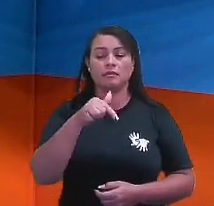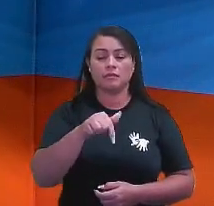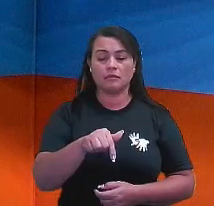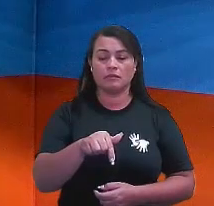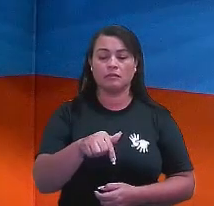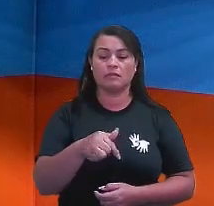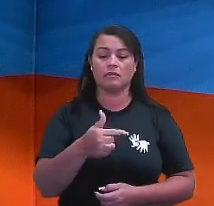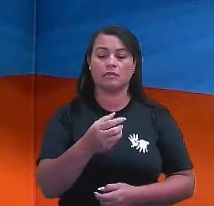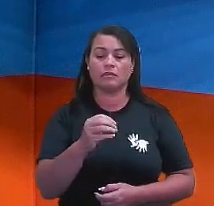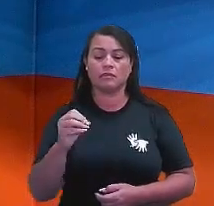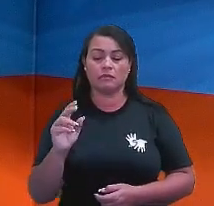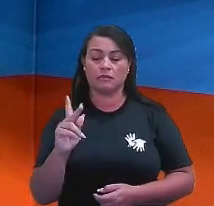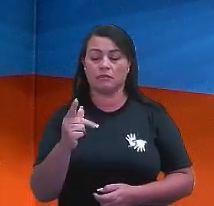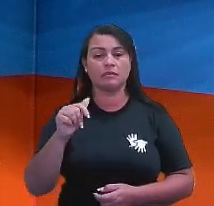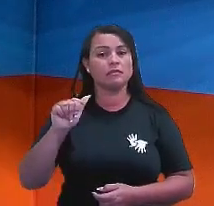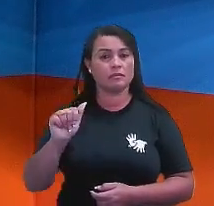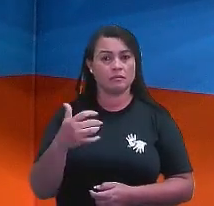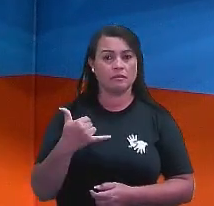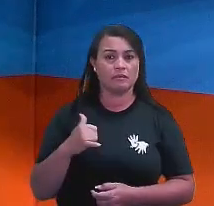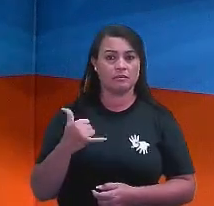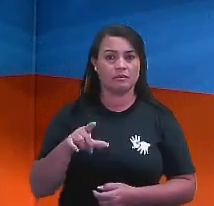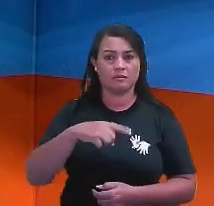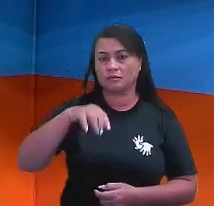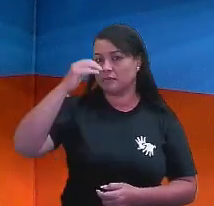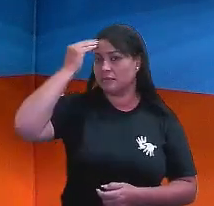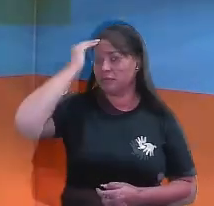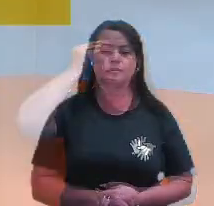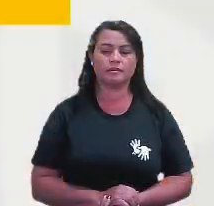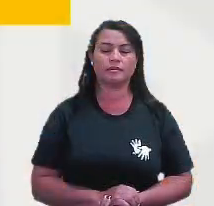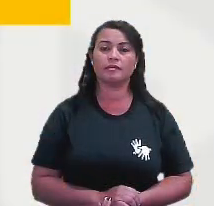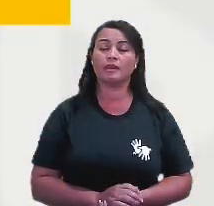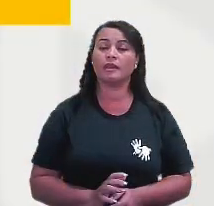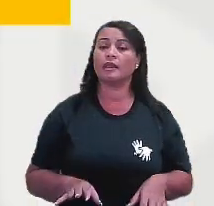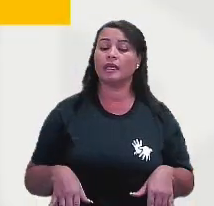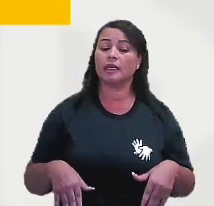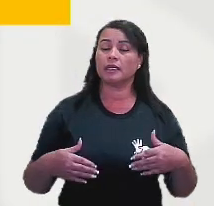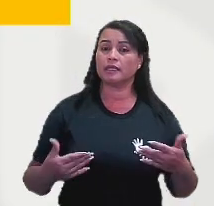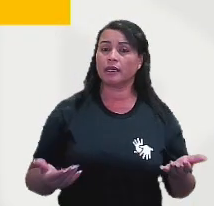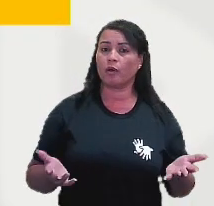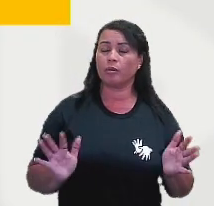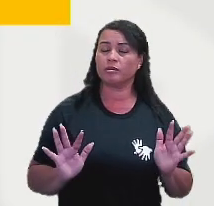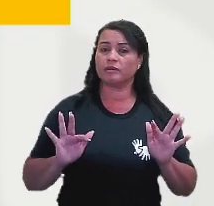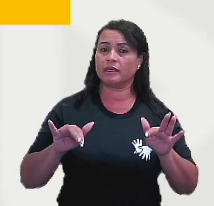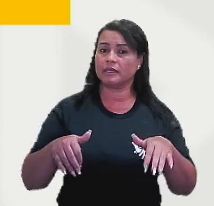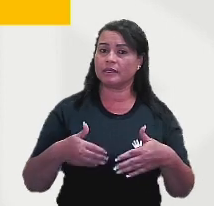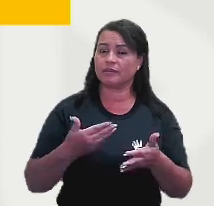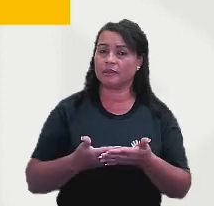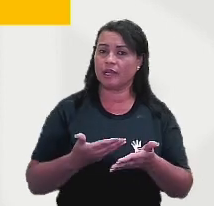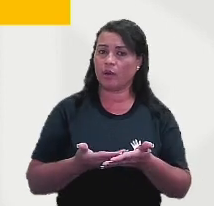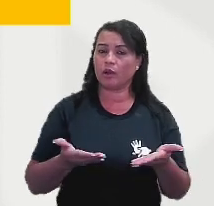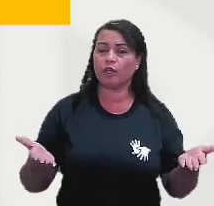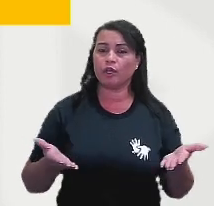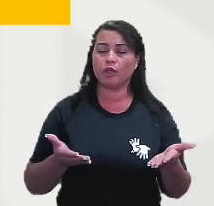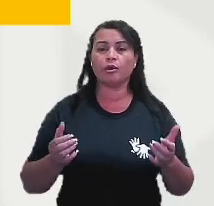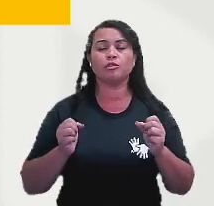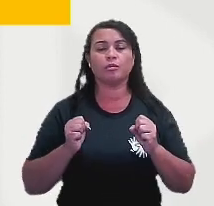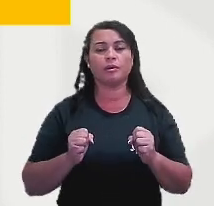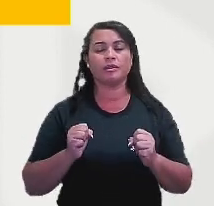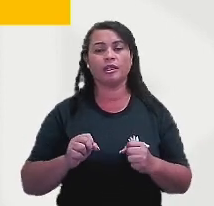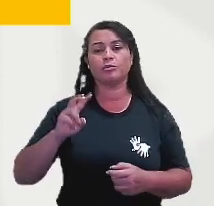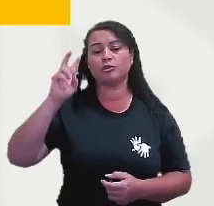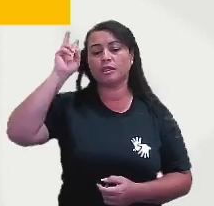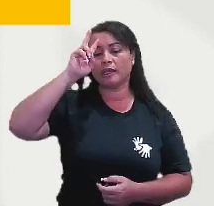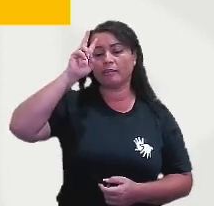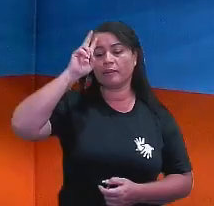37.200 hectares. Beleza? Deu para entender? Então, chegamos ao final da nossa aula e hoje podemos